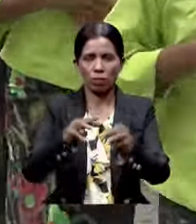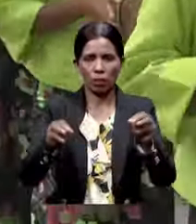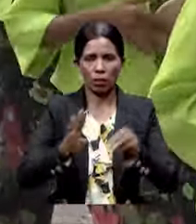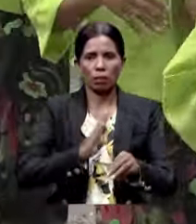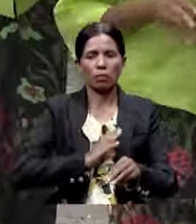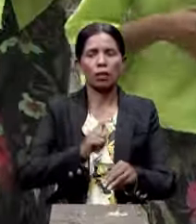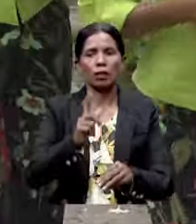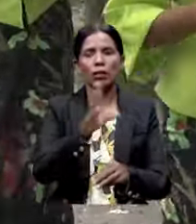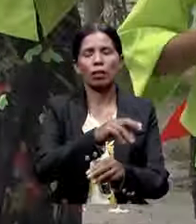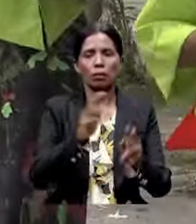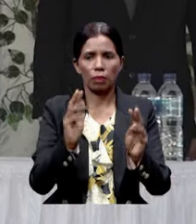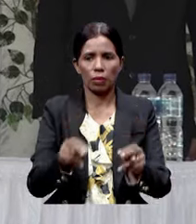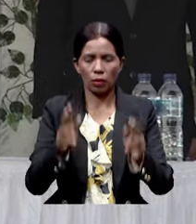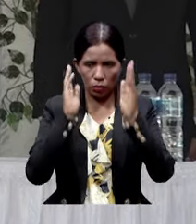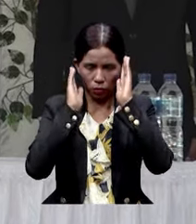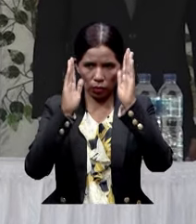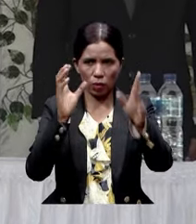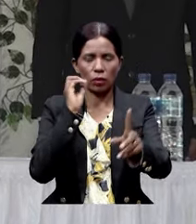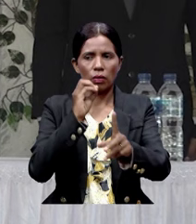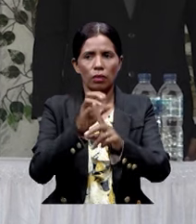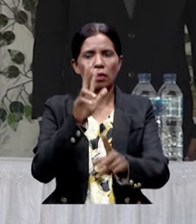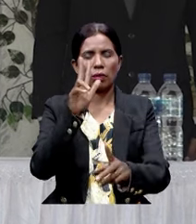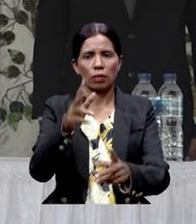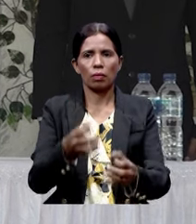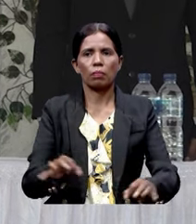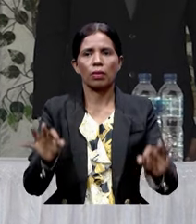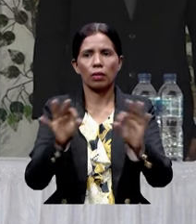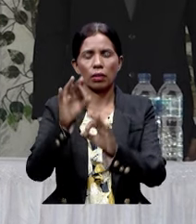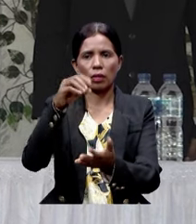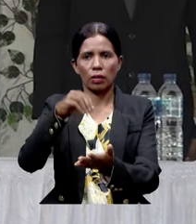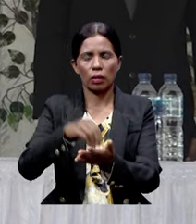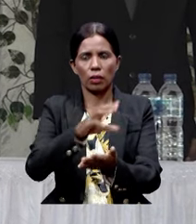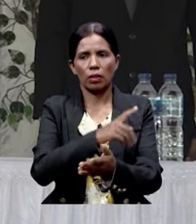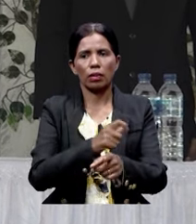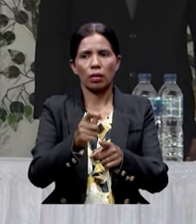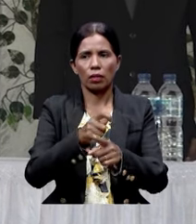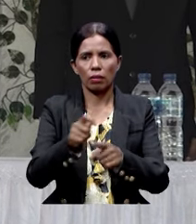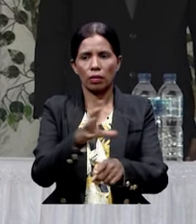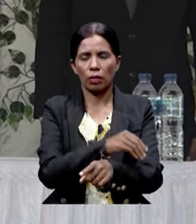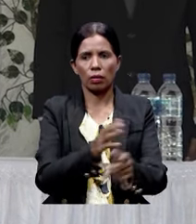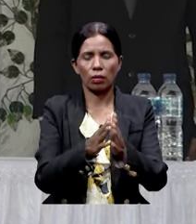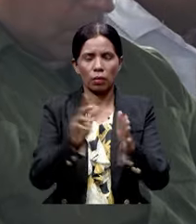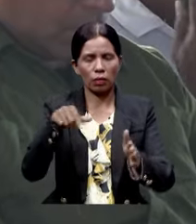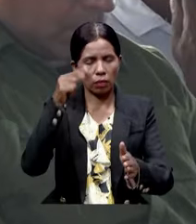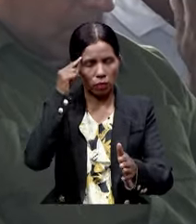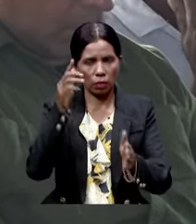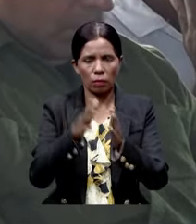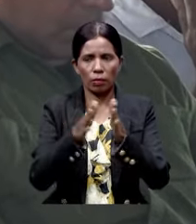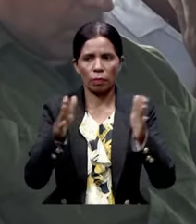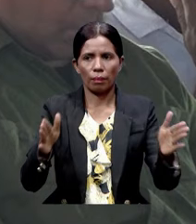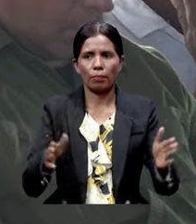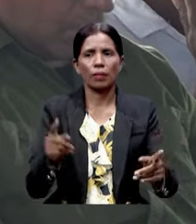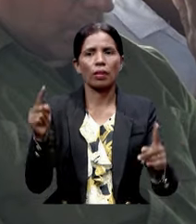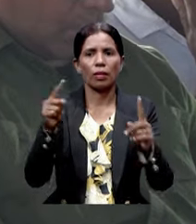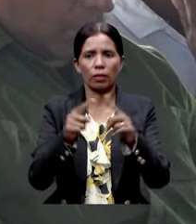Manatoto precisa foco e objetivo tolo nebe essencial horitau e a prática ba princípio boa governação. No ato atinzi